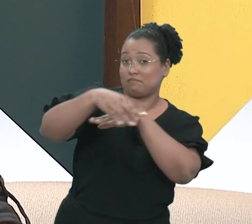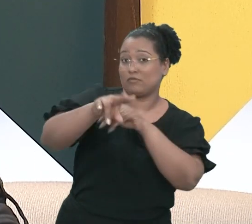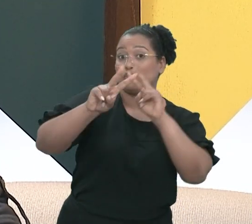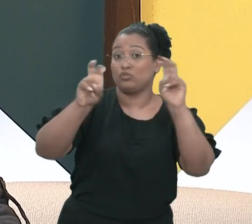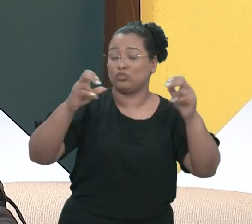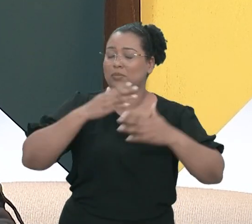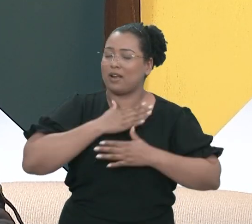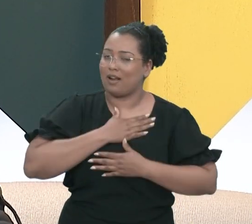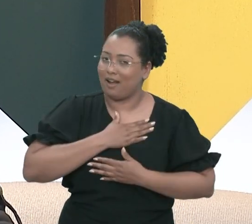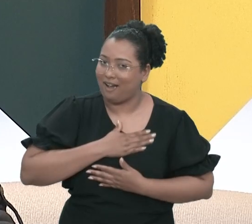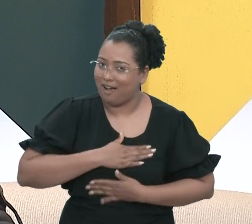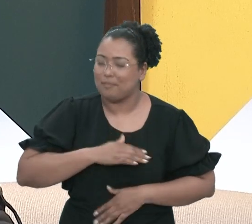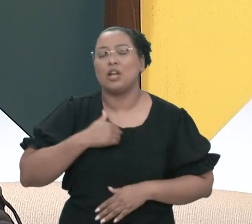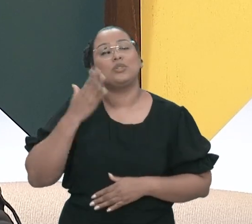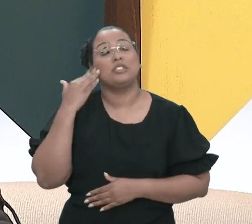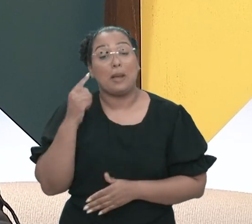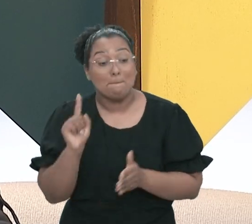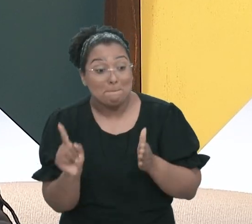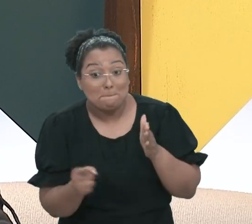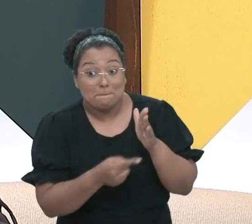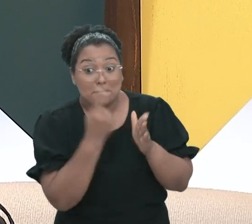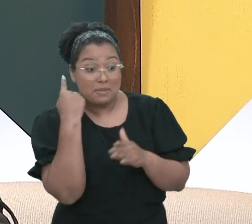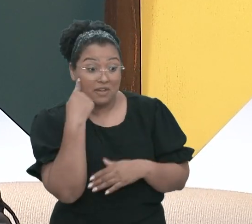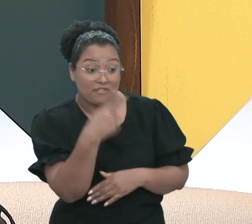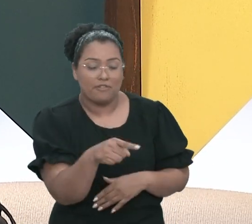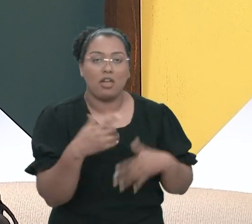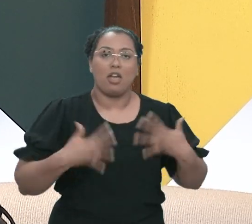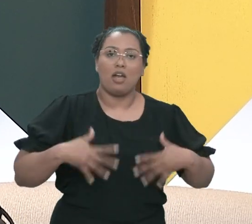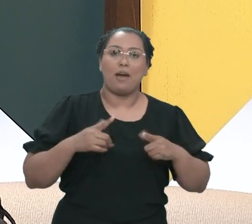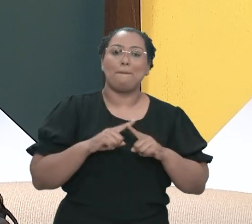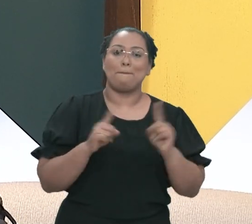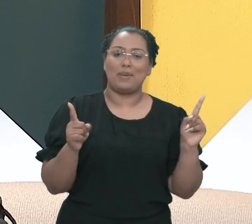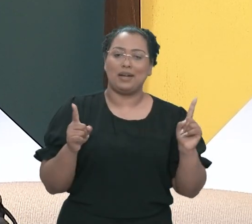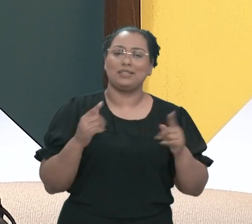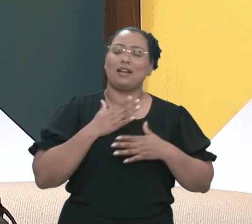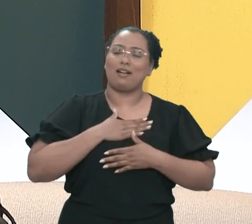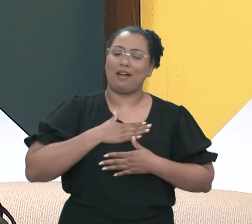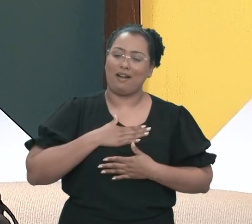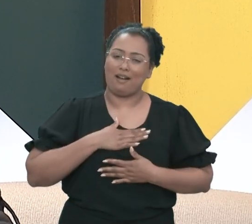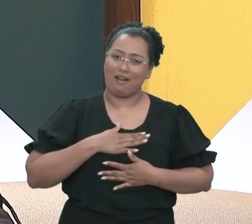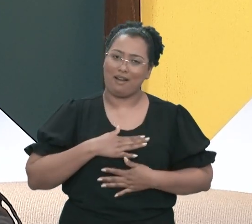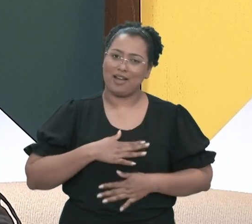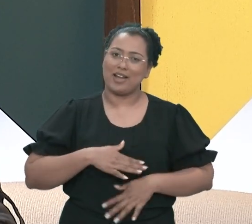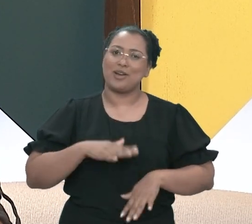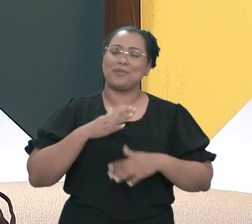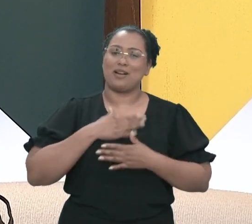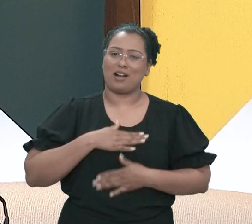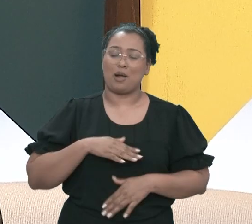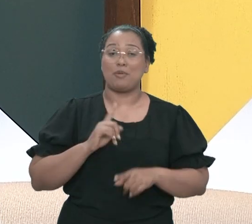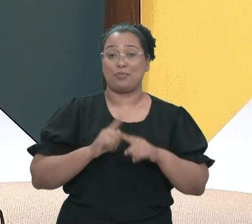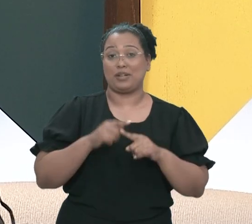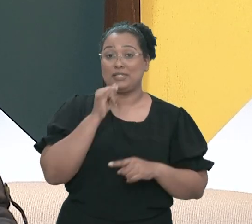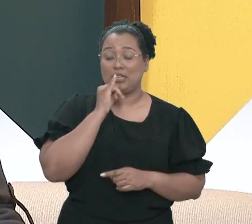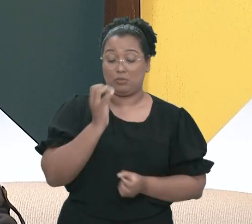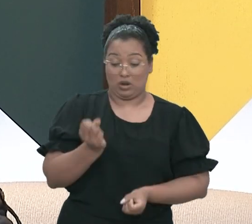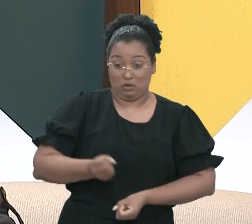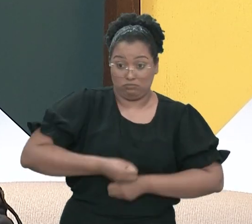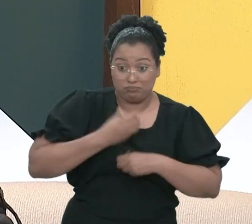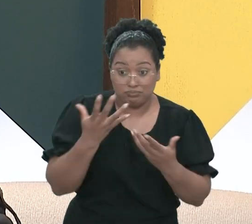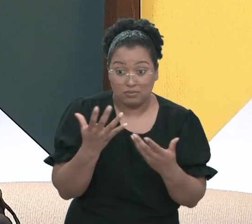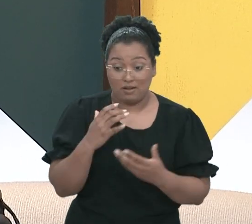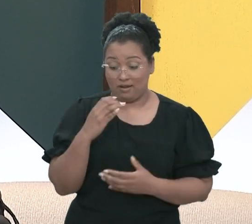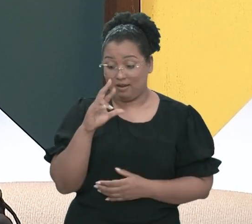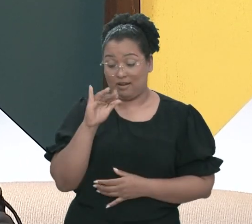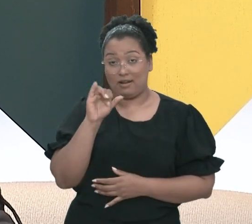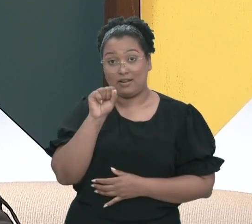é claro que a primeira vez é muito difícil, mas é tentar mensurar o tempo da crise. Porque uma crise